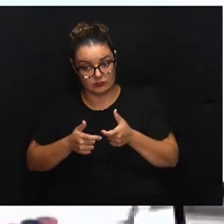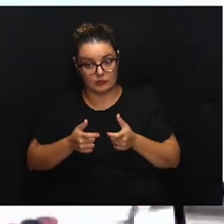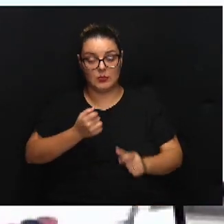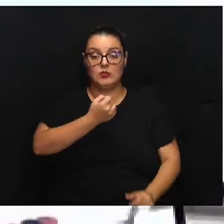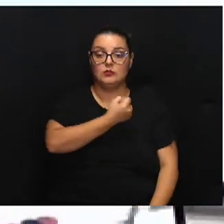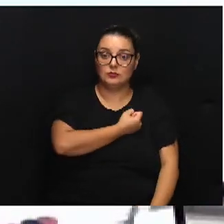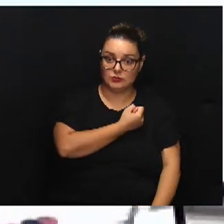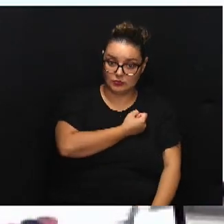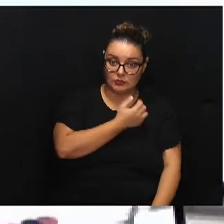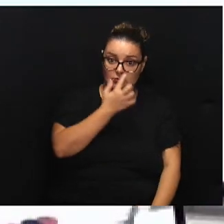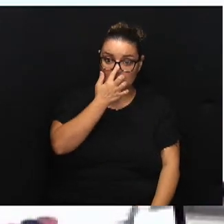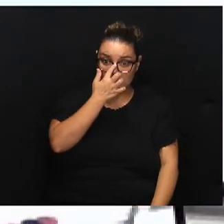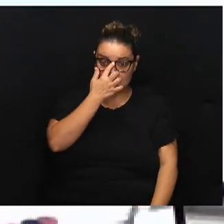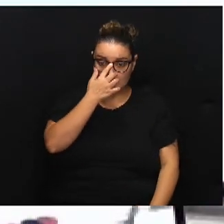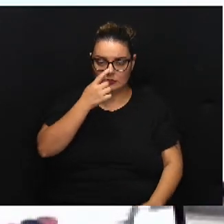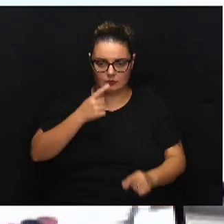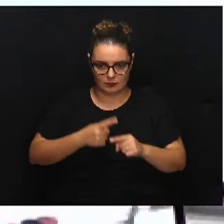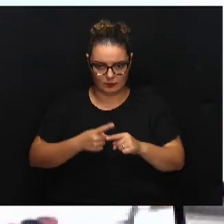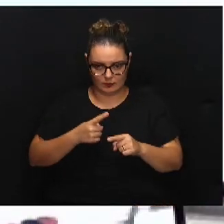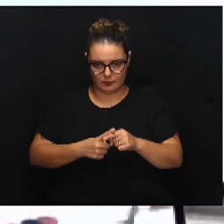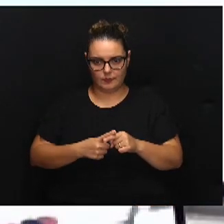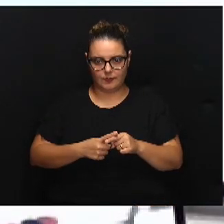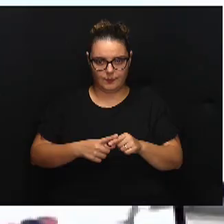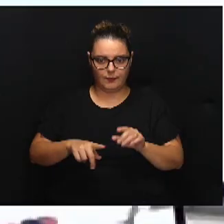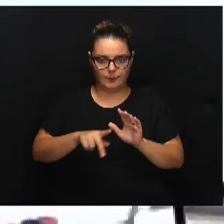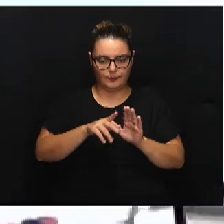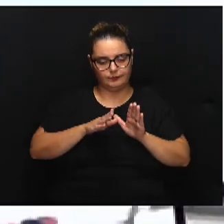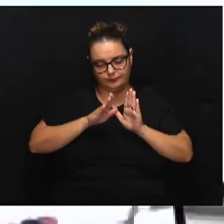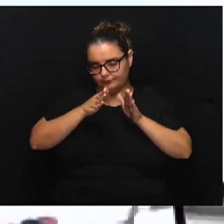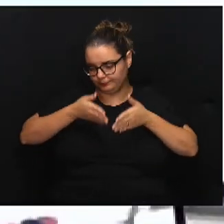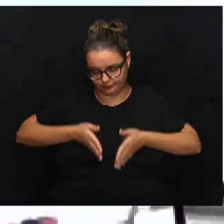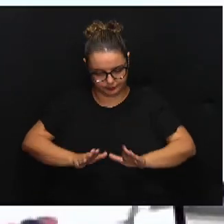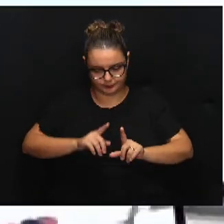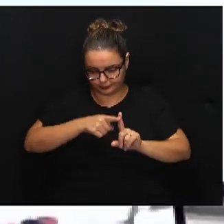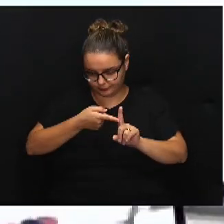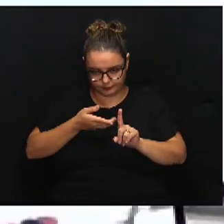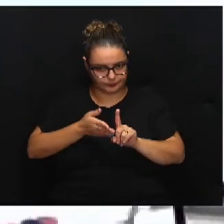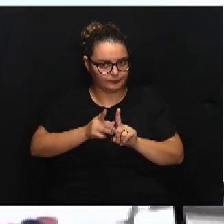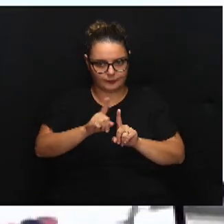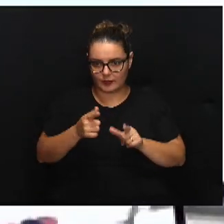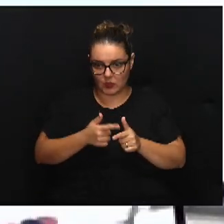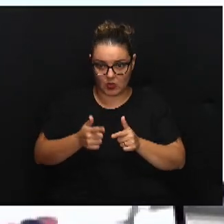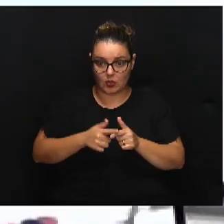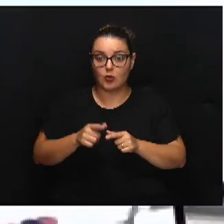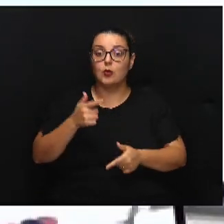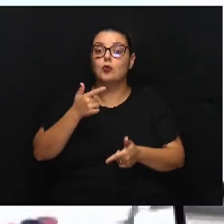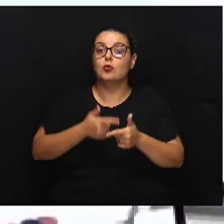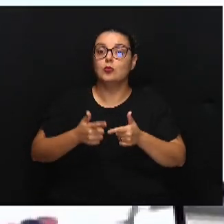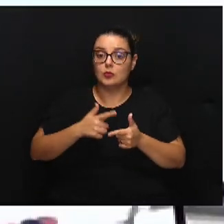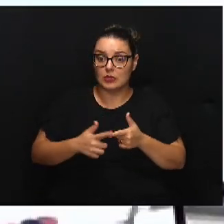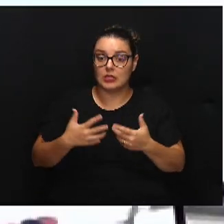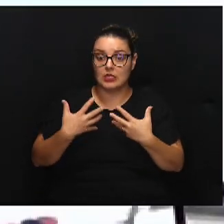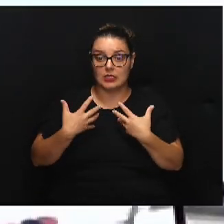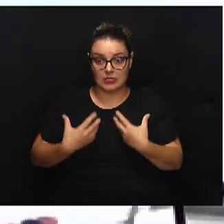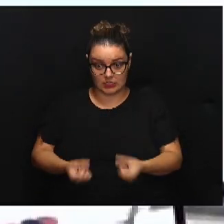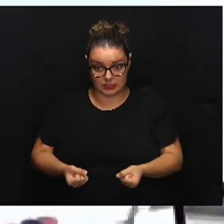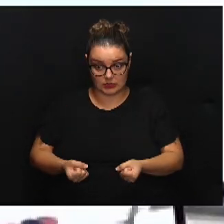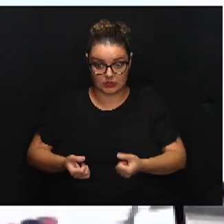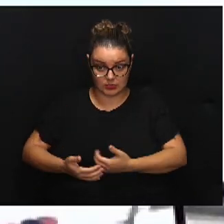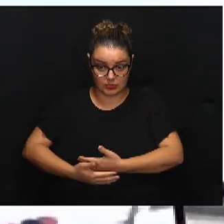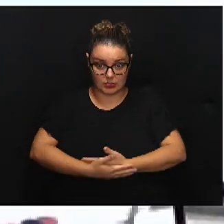numerosas, porque fazer parto não é o problema é a recepção de um